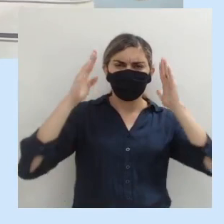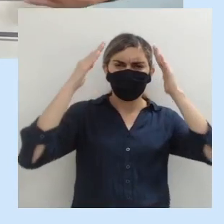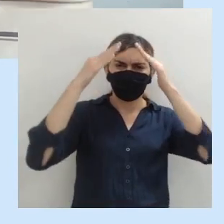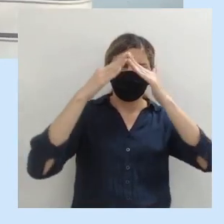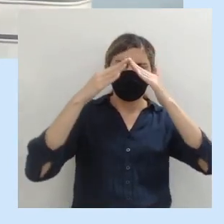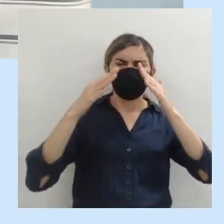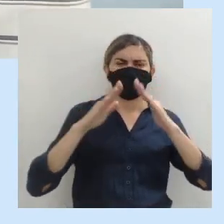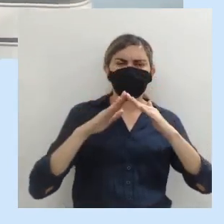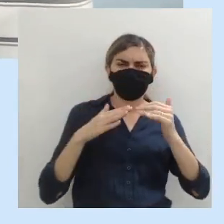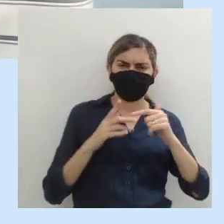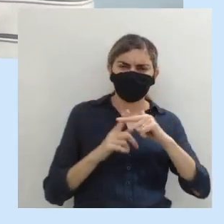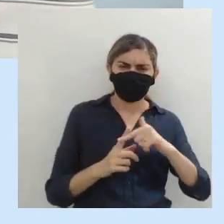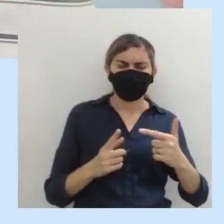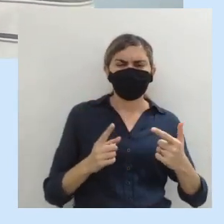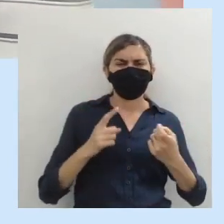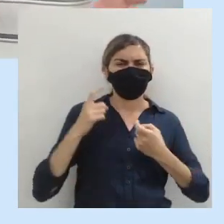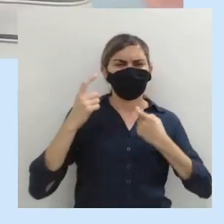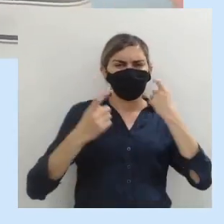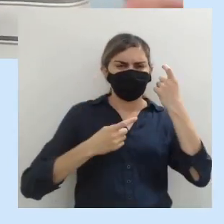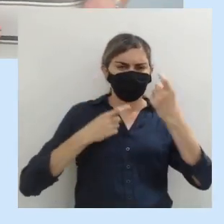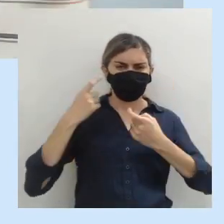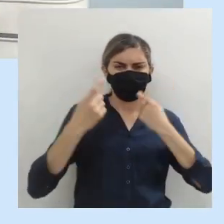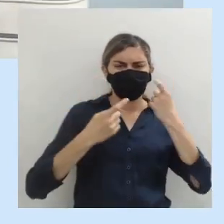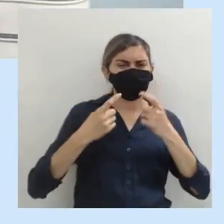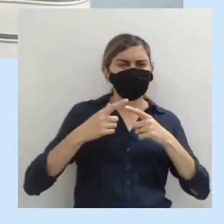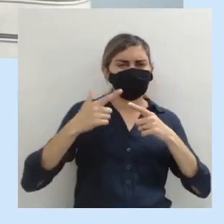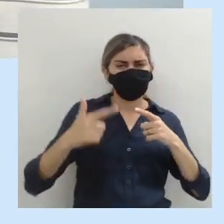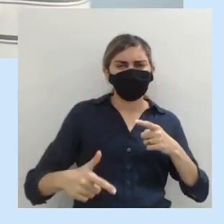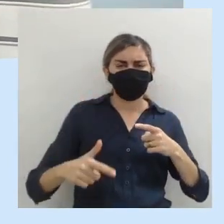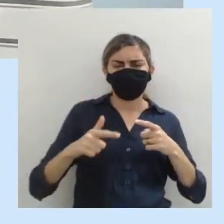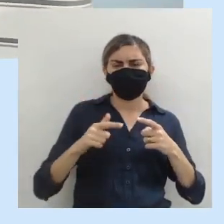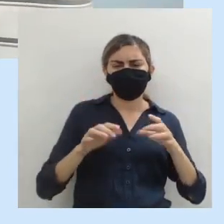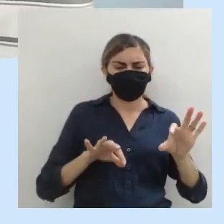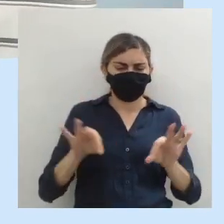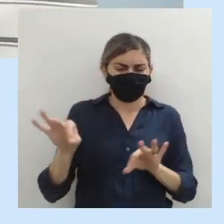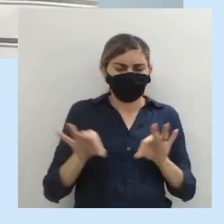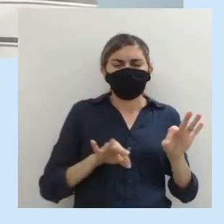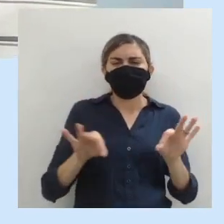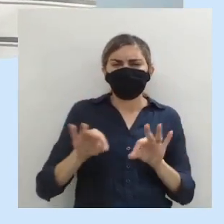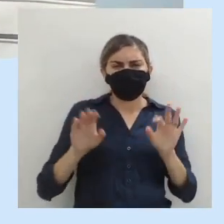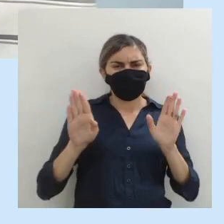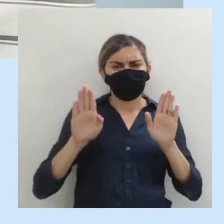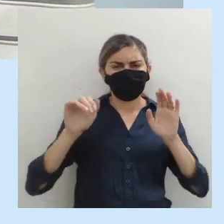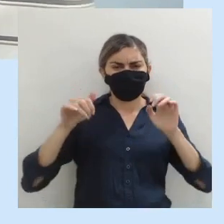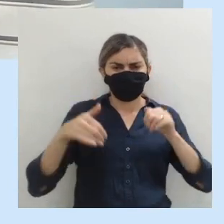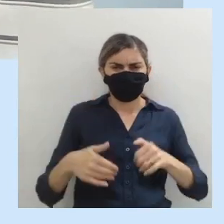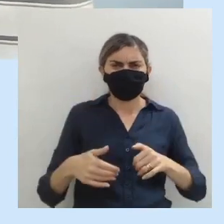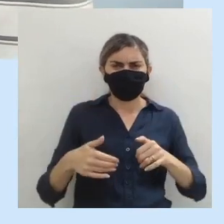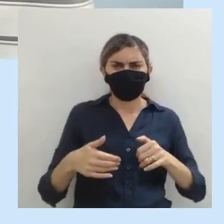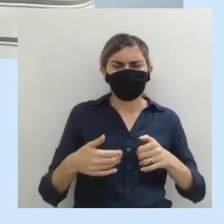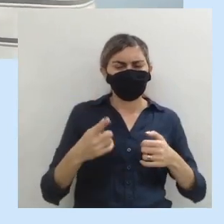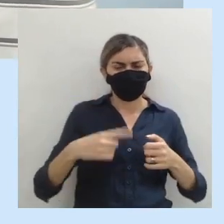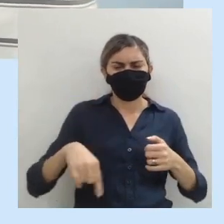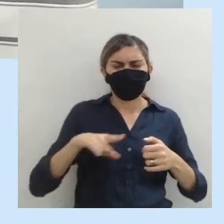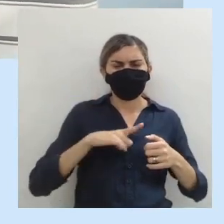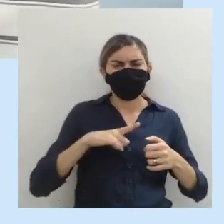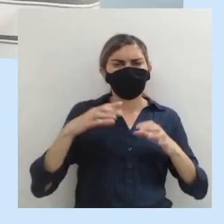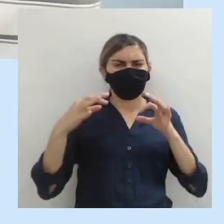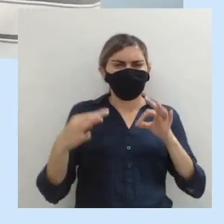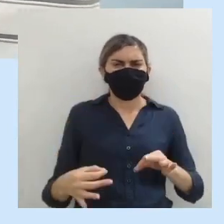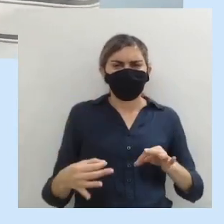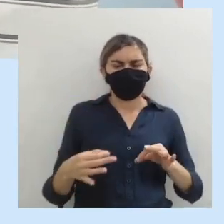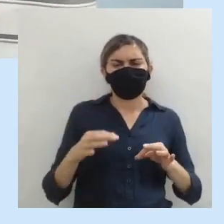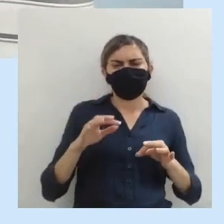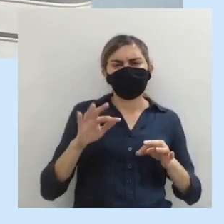da igreja, essa preocupação mais de fundamentar, preparar bem, certo? E nós temos essa questão